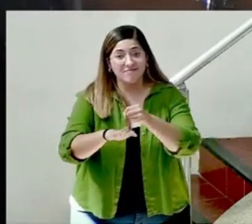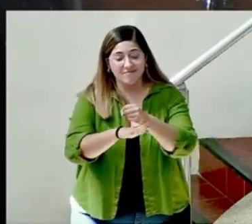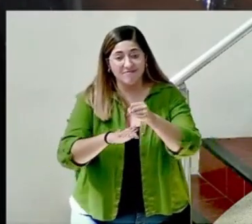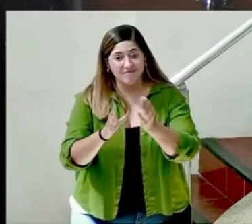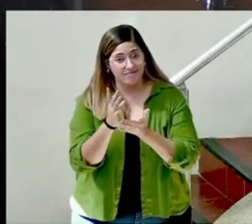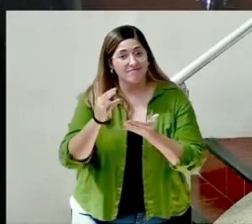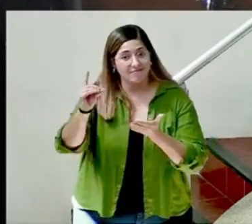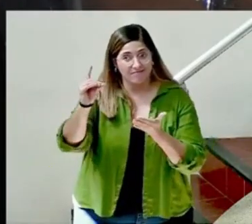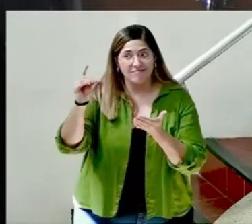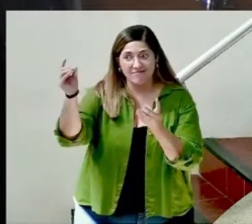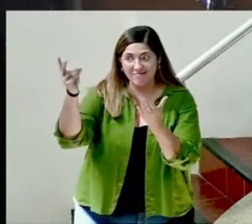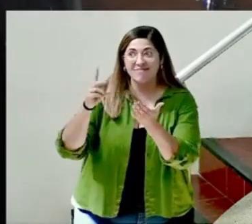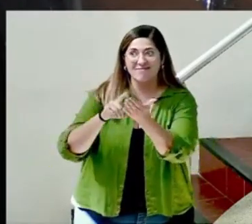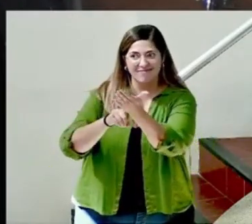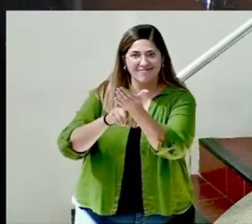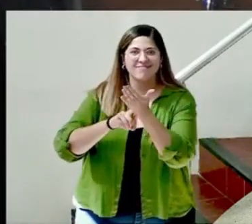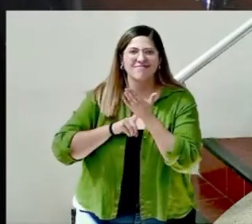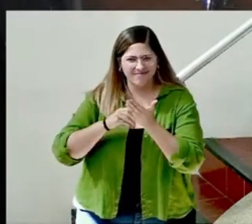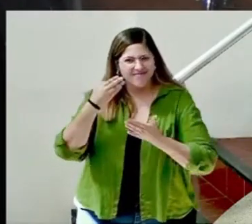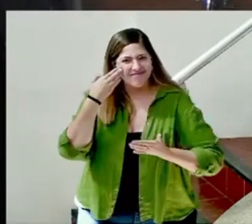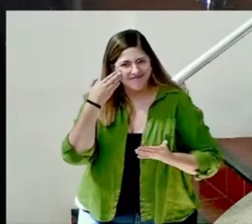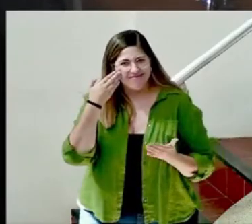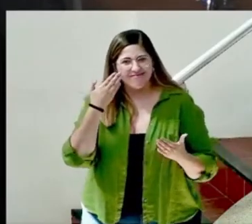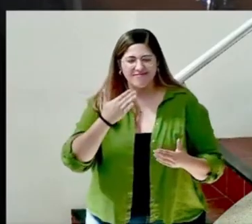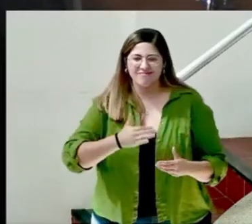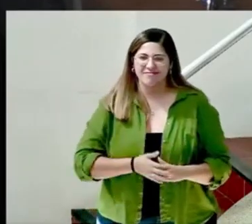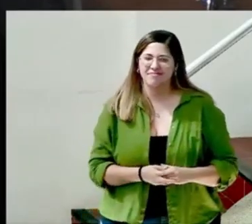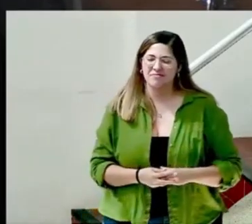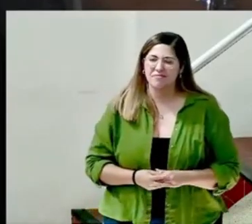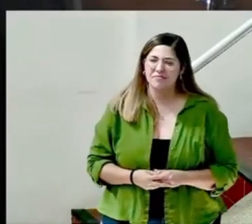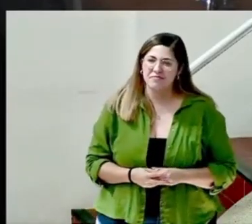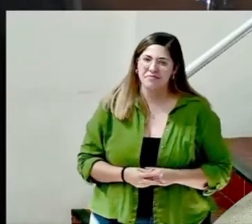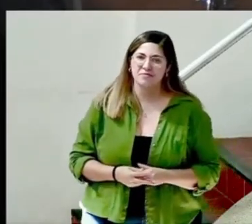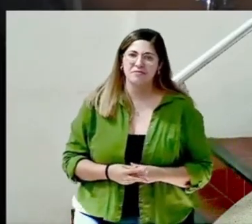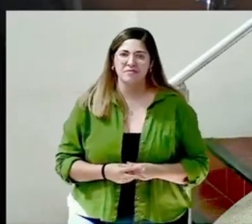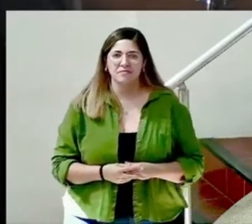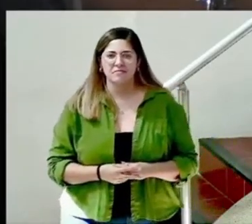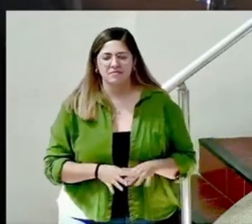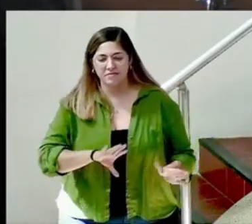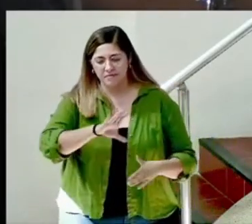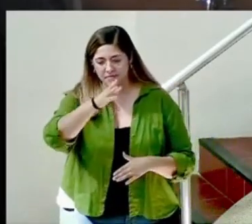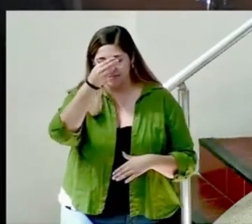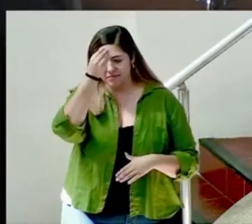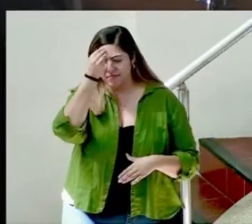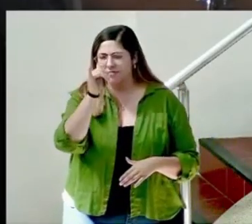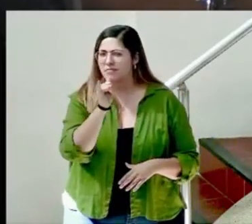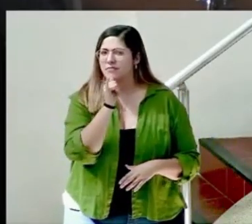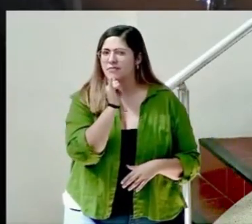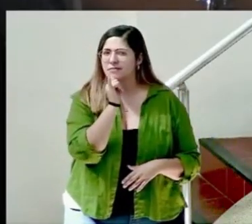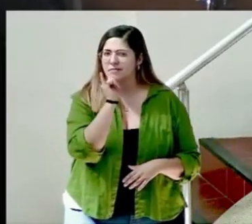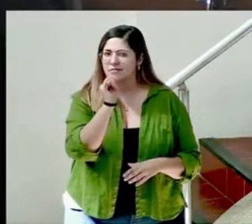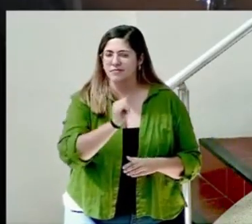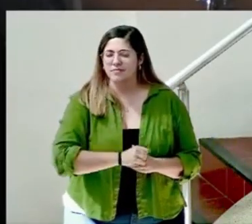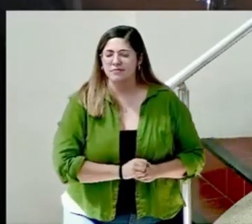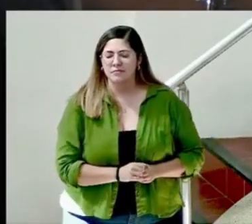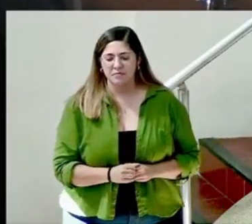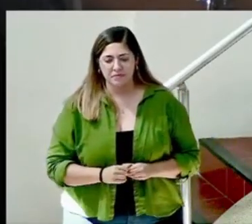de Deus, da palavra de Deus. Deixe-me lhe dar um exemplo